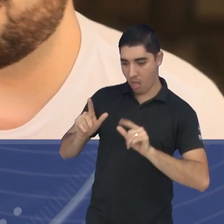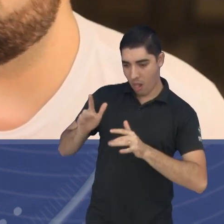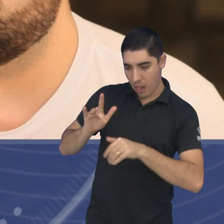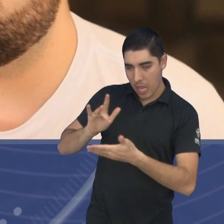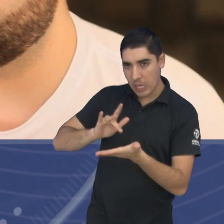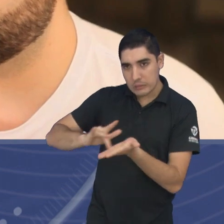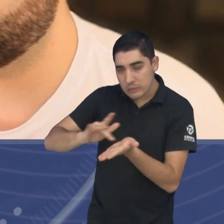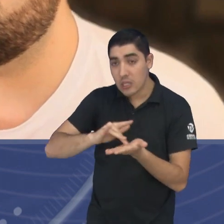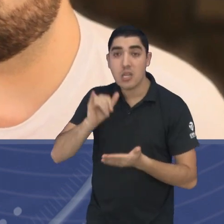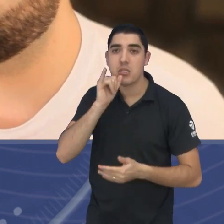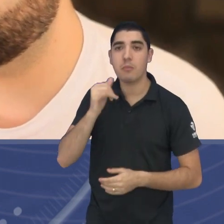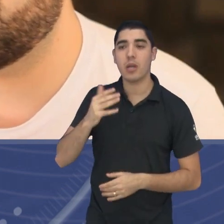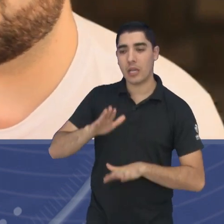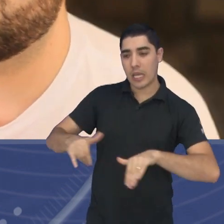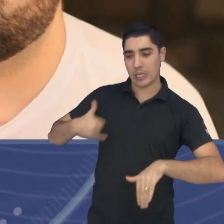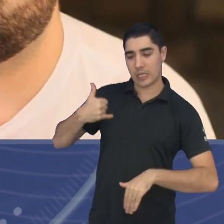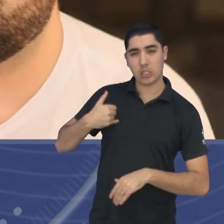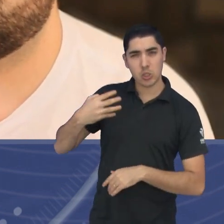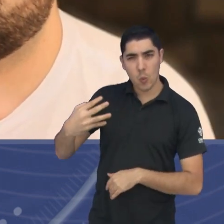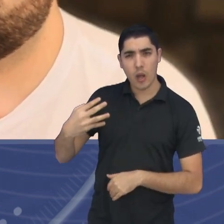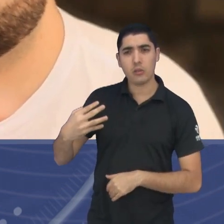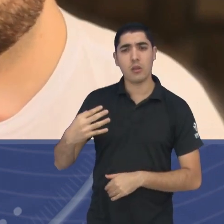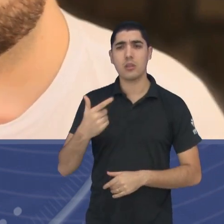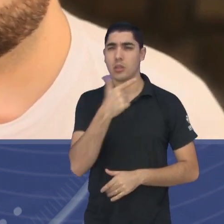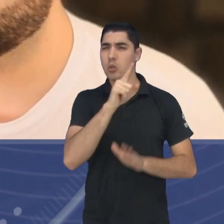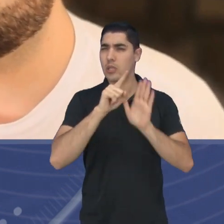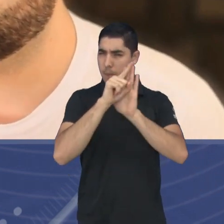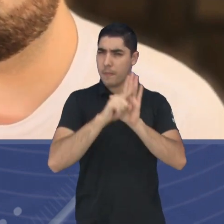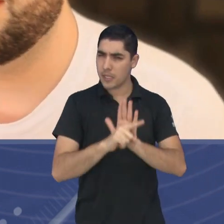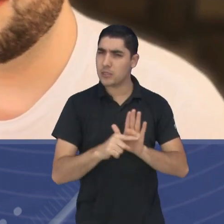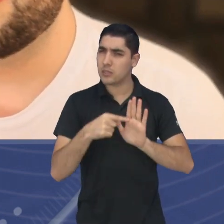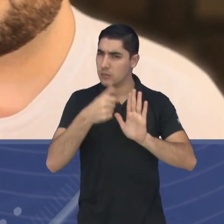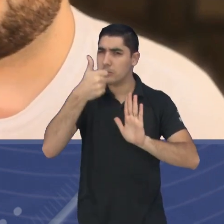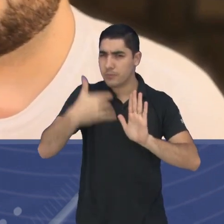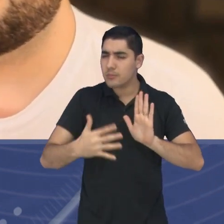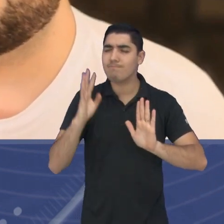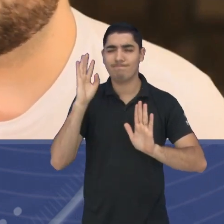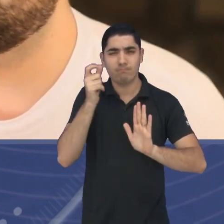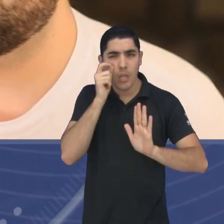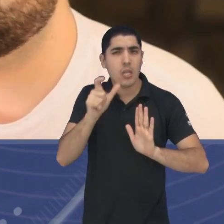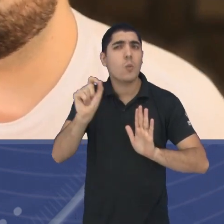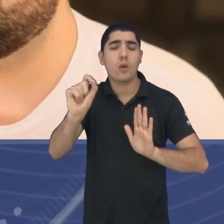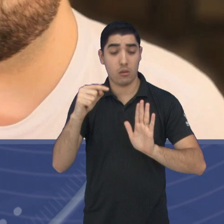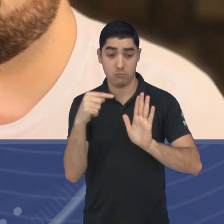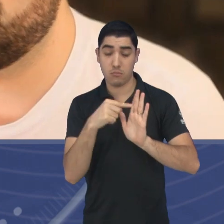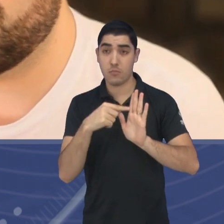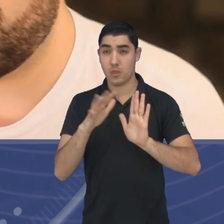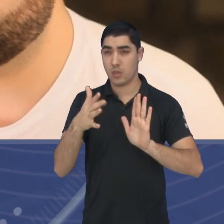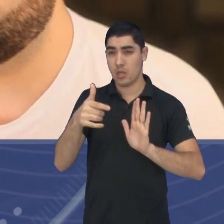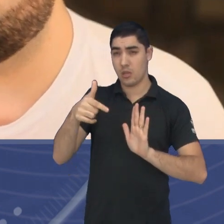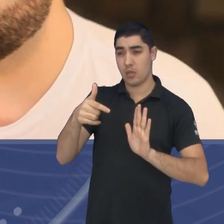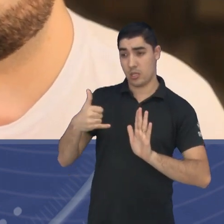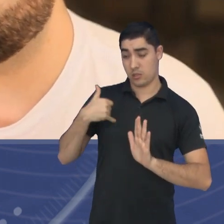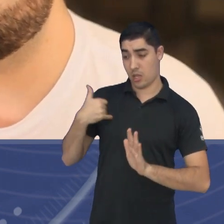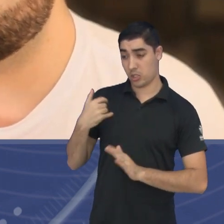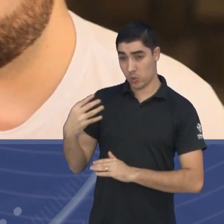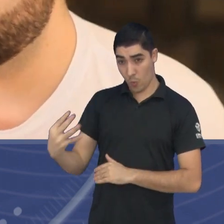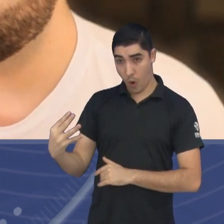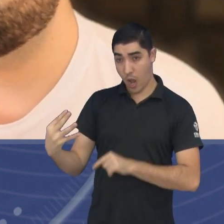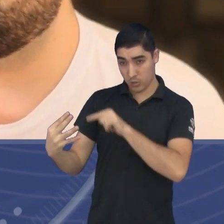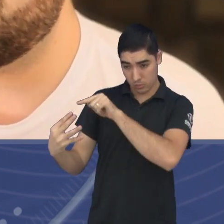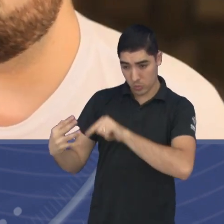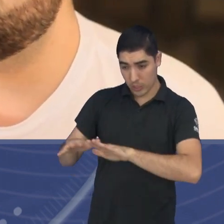4 anos de idade, tem uma pesquisa da Mobile Time muito interessante que mostra que quase 70% de crianças de 4 anos de idade